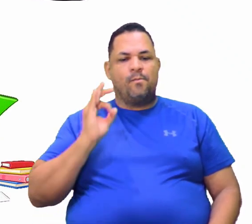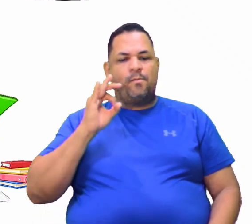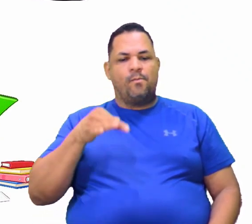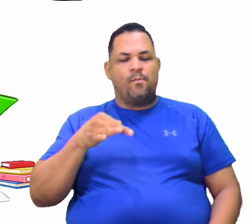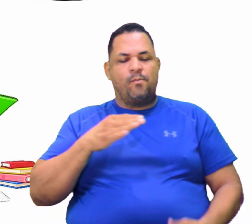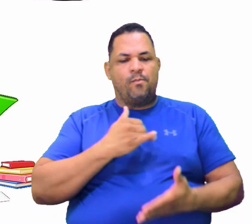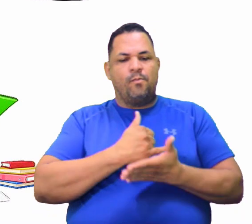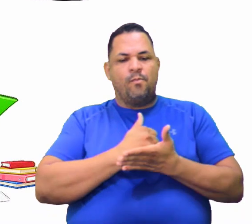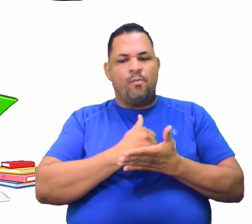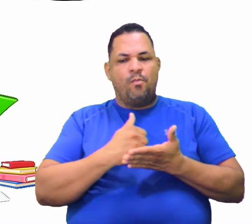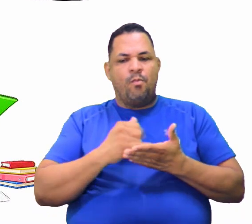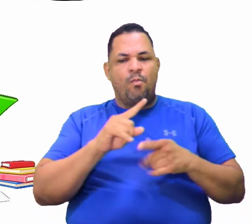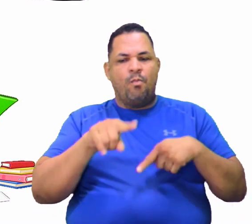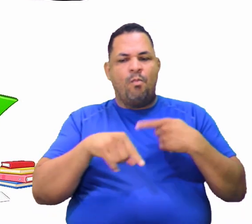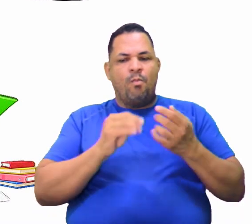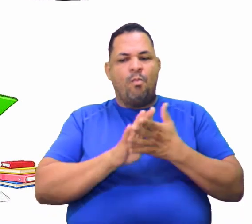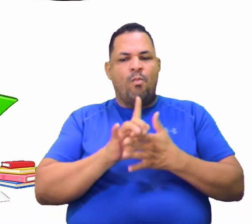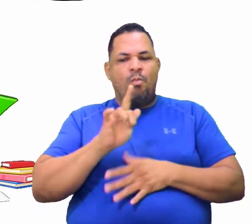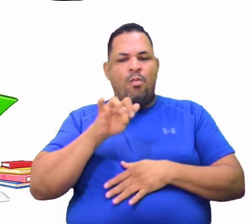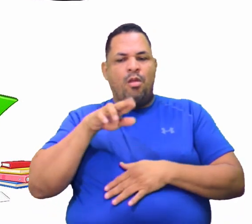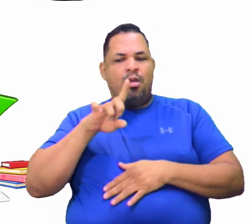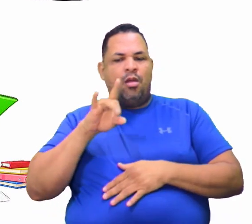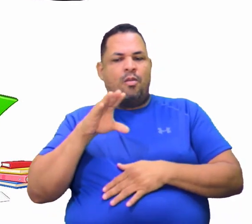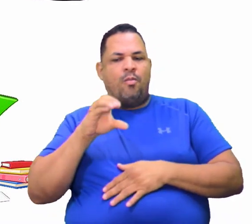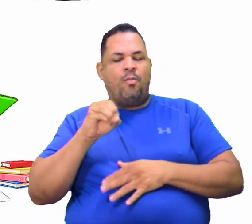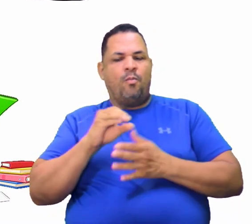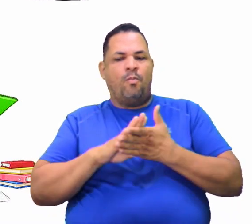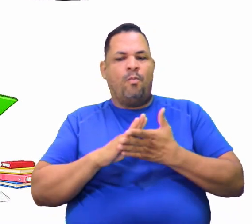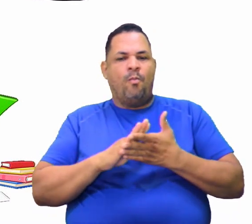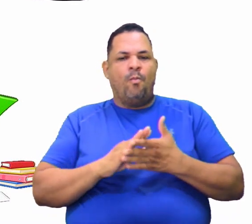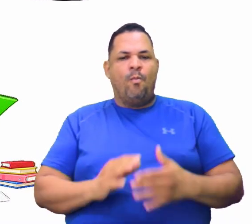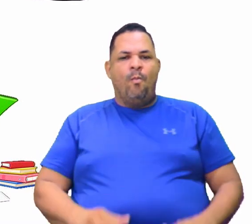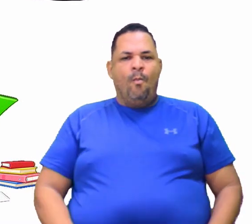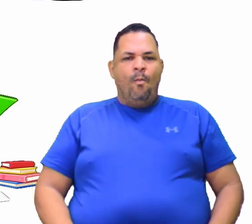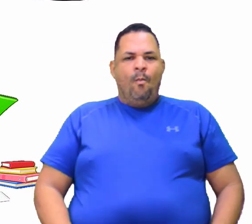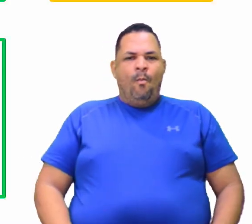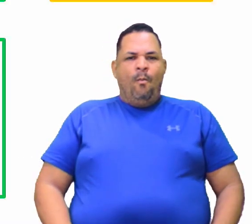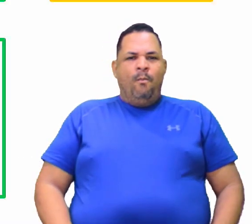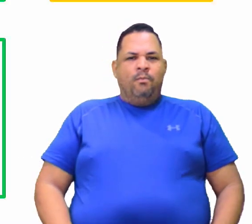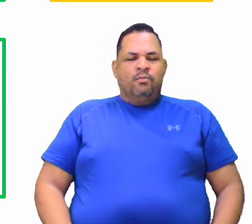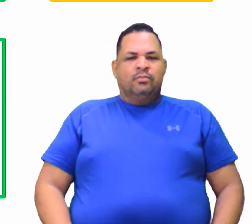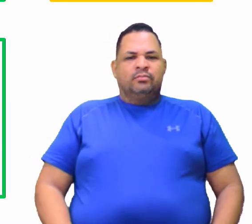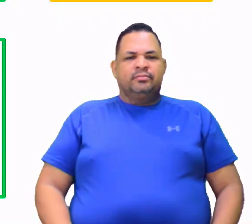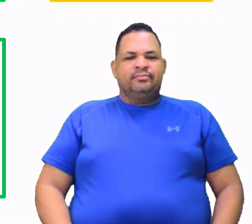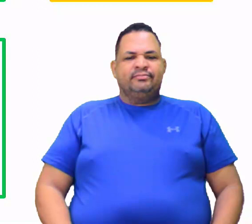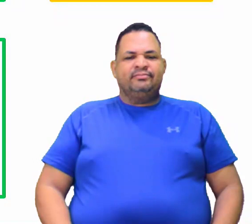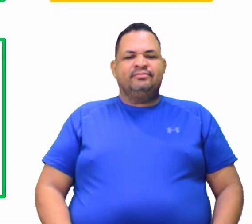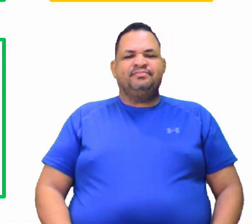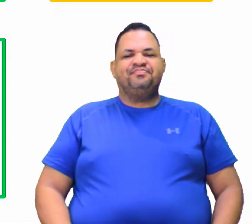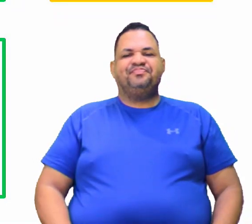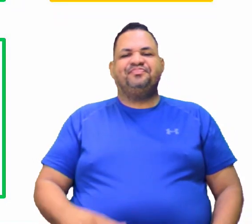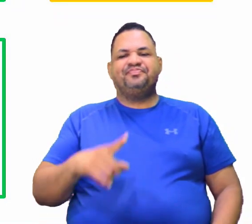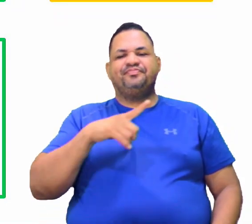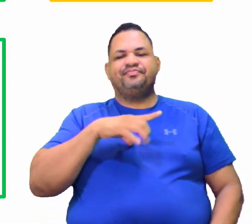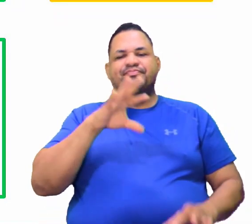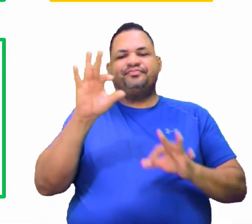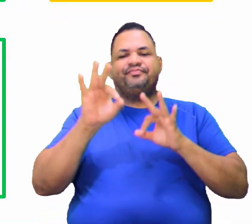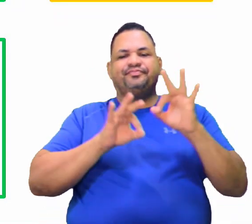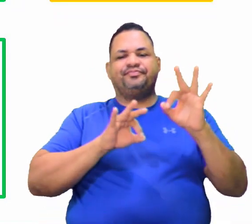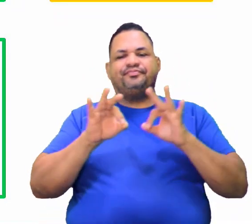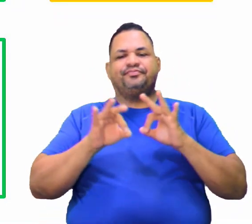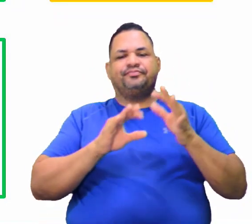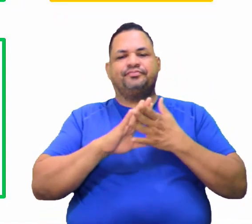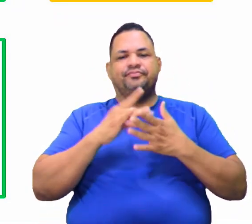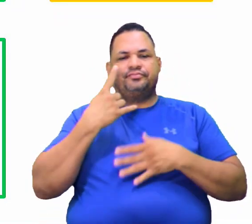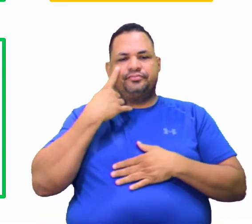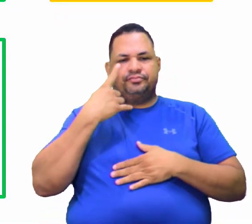certo? Vai começar outra. Começou com gerúndio, levando-te com ele. E aqui tem um esquema, né, para